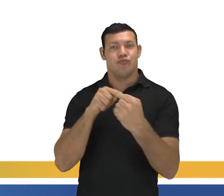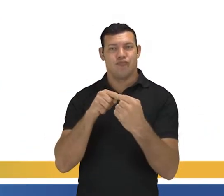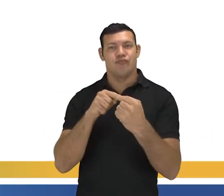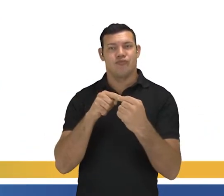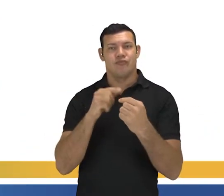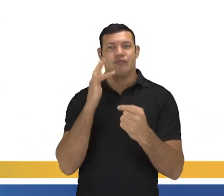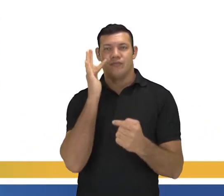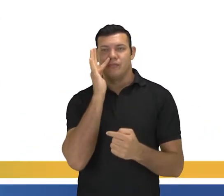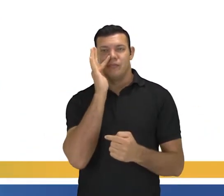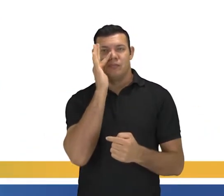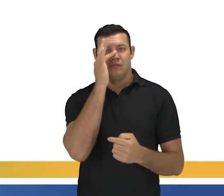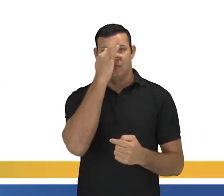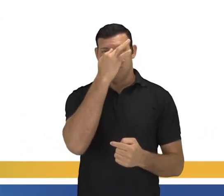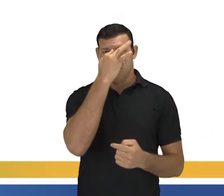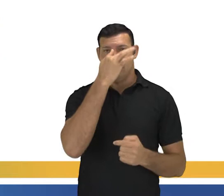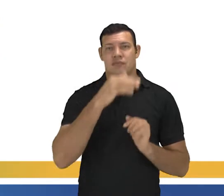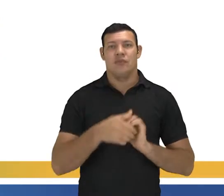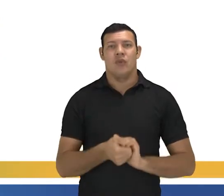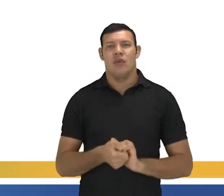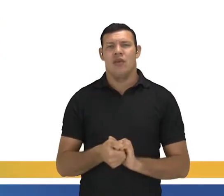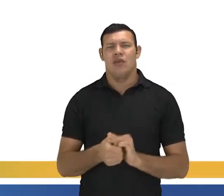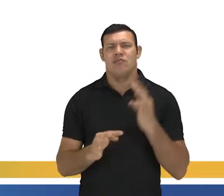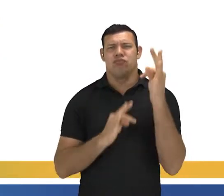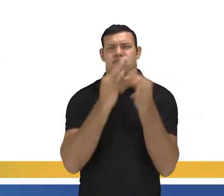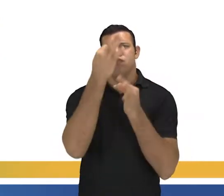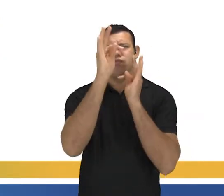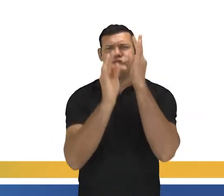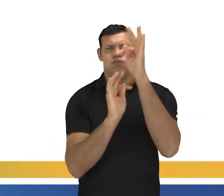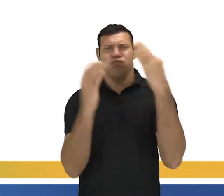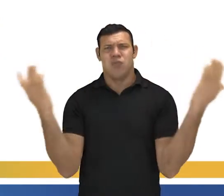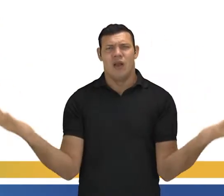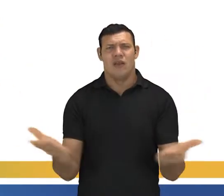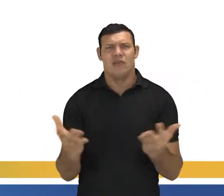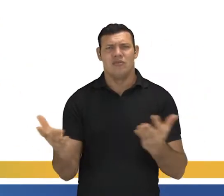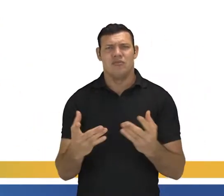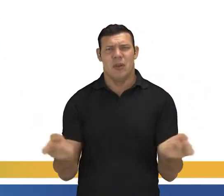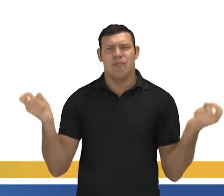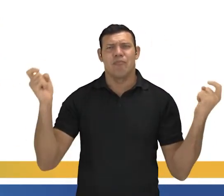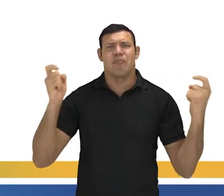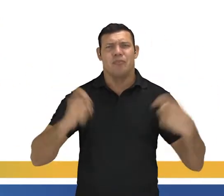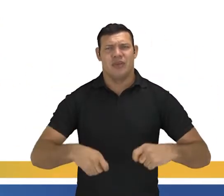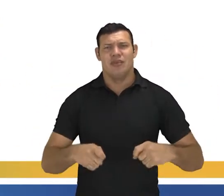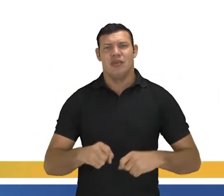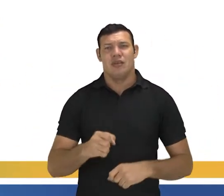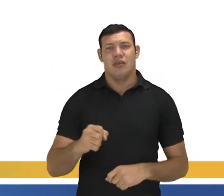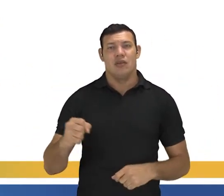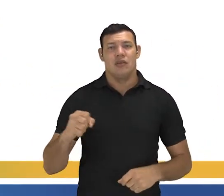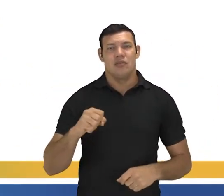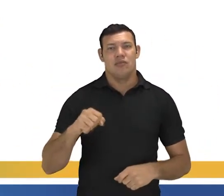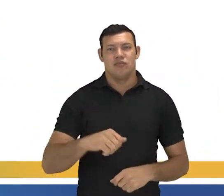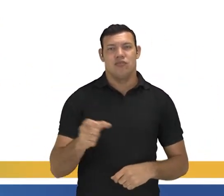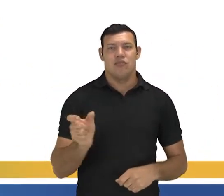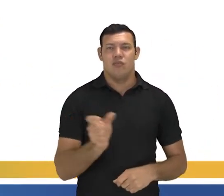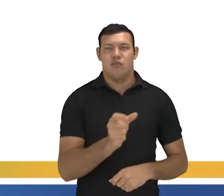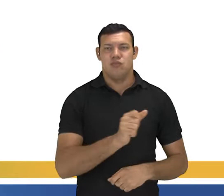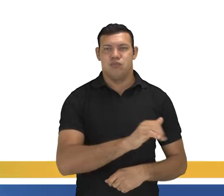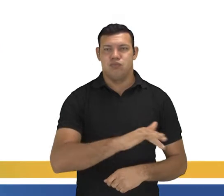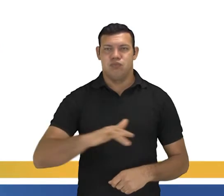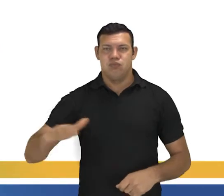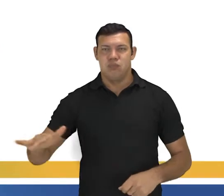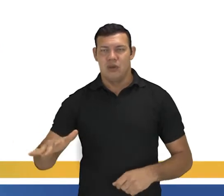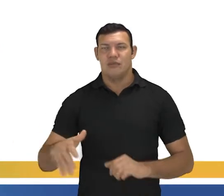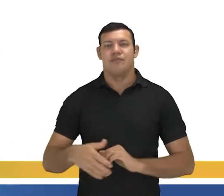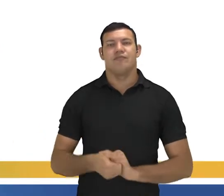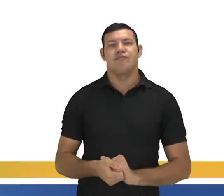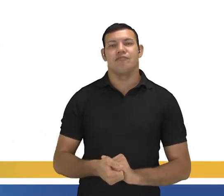de resistores. Hoje, a tecnologia moderna tem possibilitado a todos nós a criação de dispositivos eletrônicos e